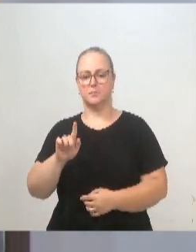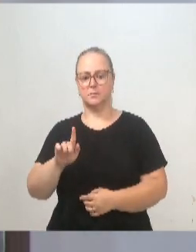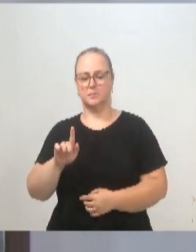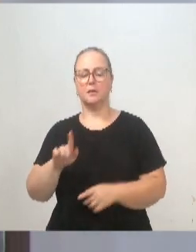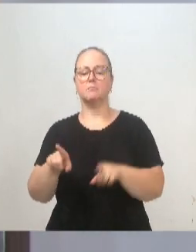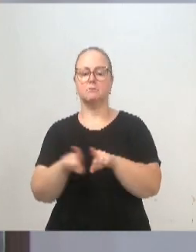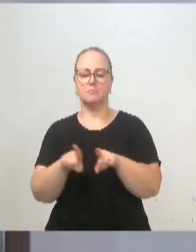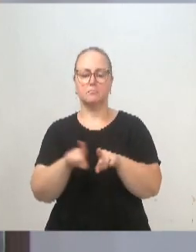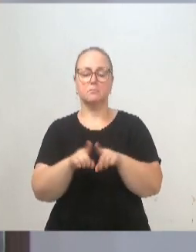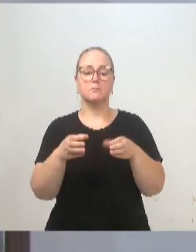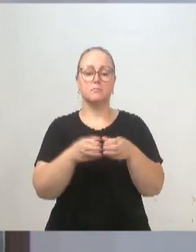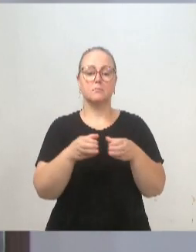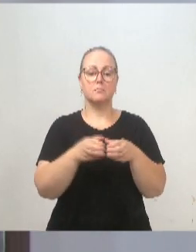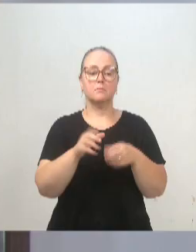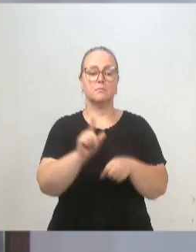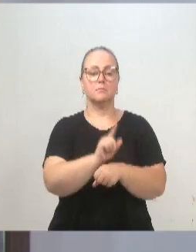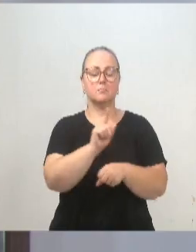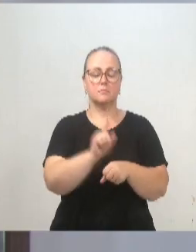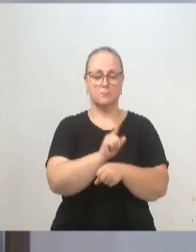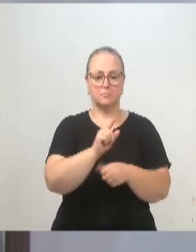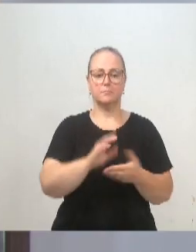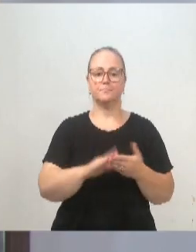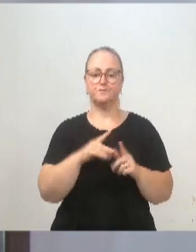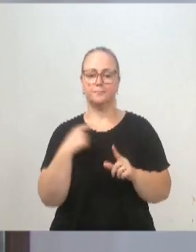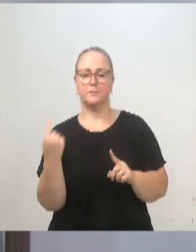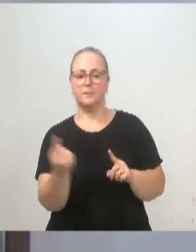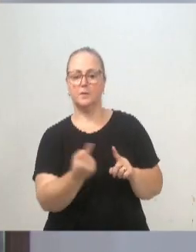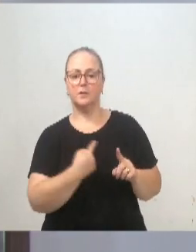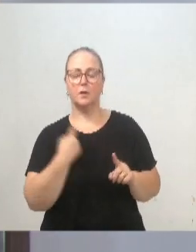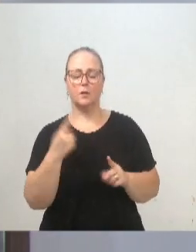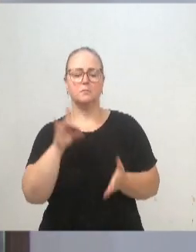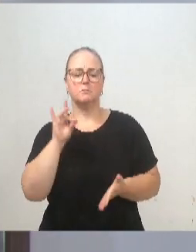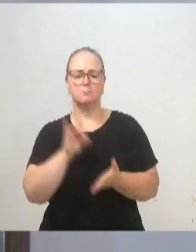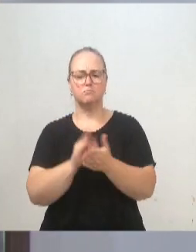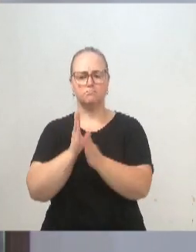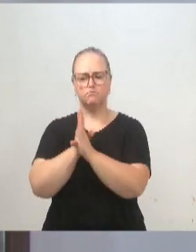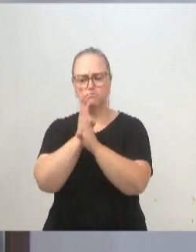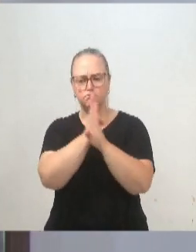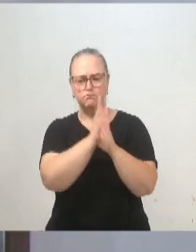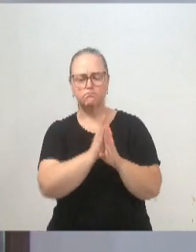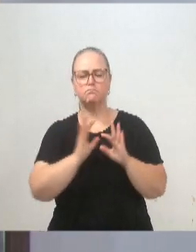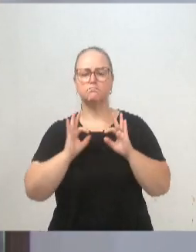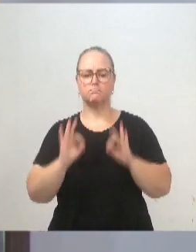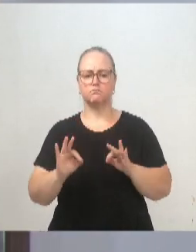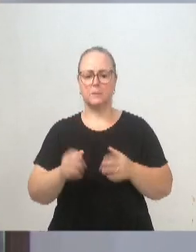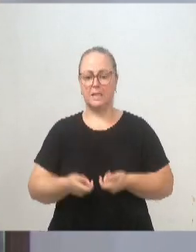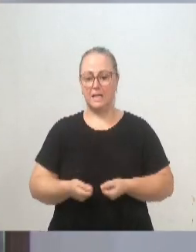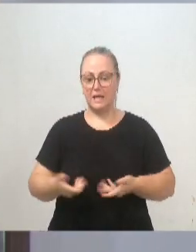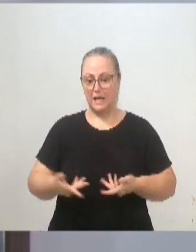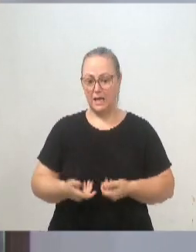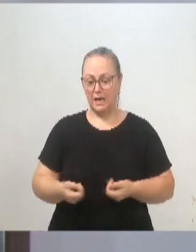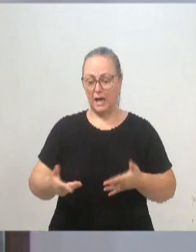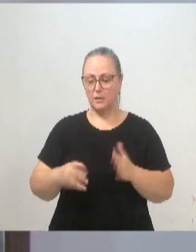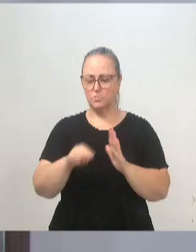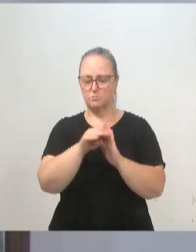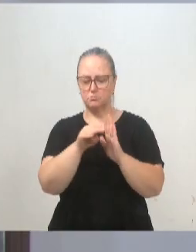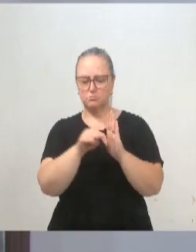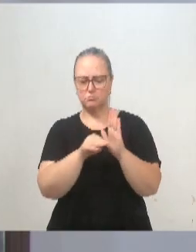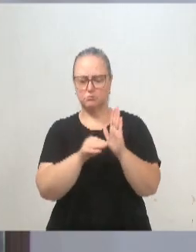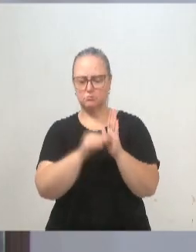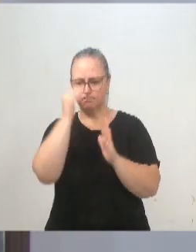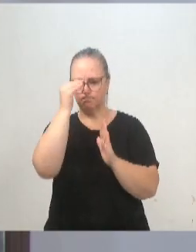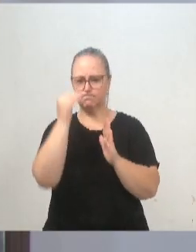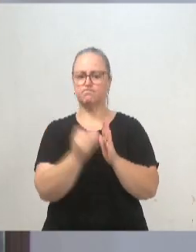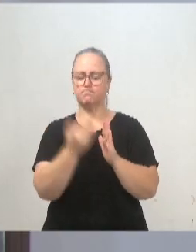pelo comitê gestor, e nós temos sido bastante assertivos no sentido de que as despesas sejam feitas com critério e que a